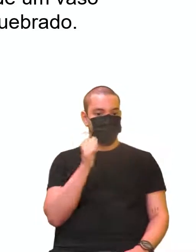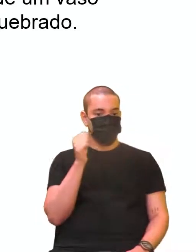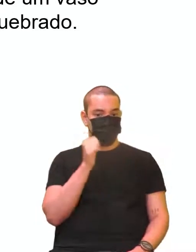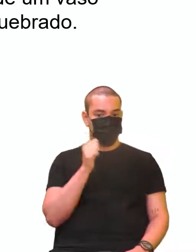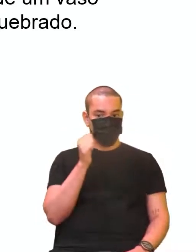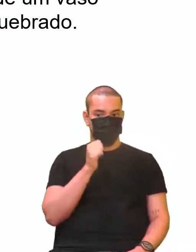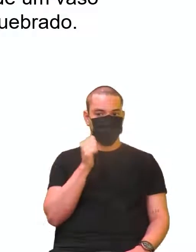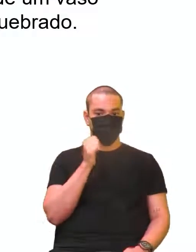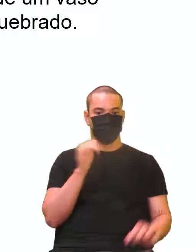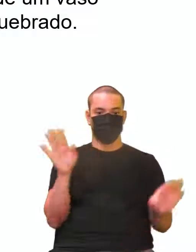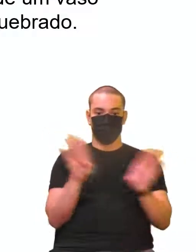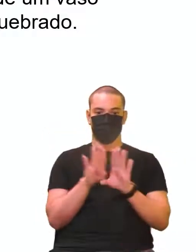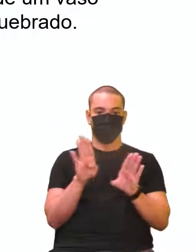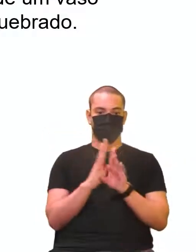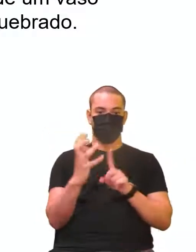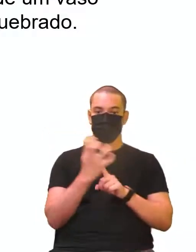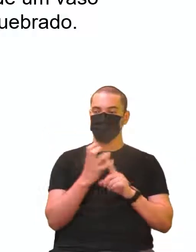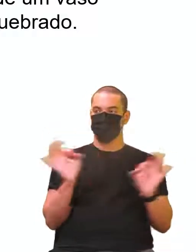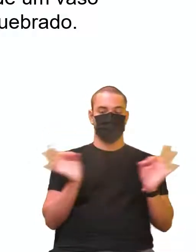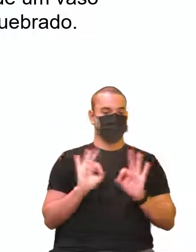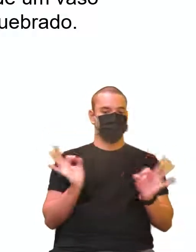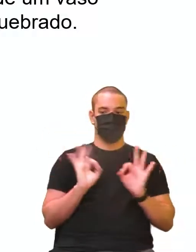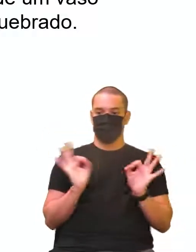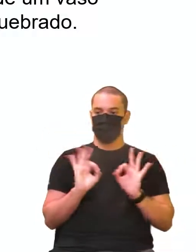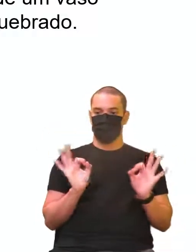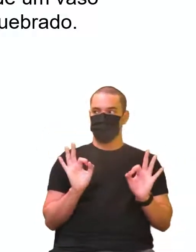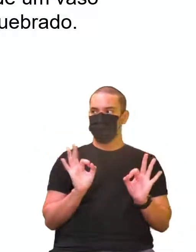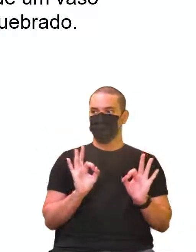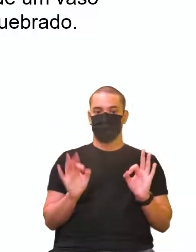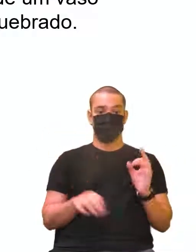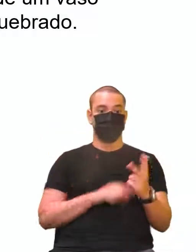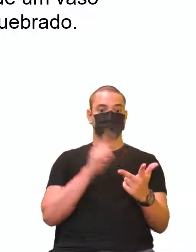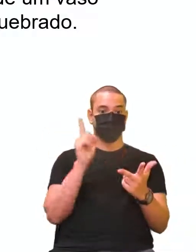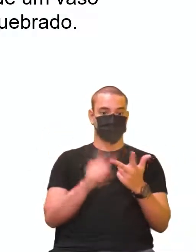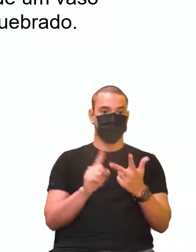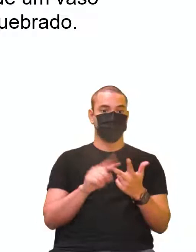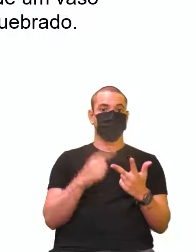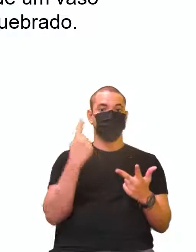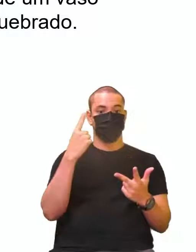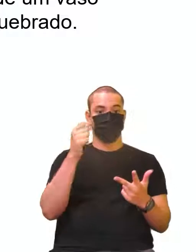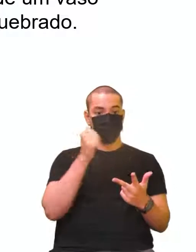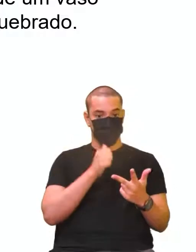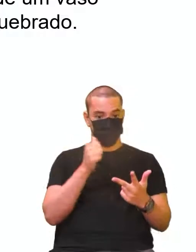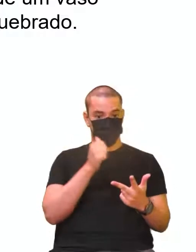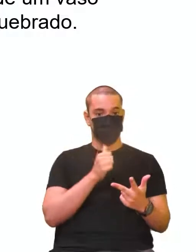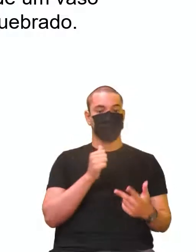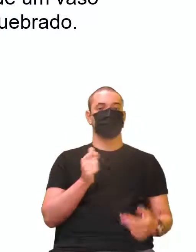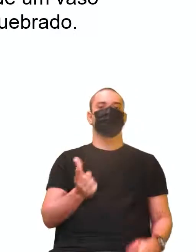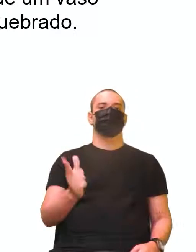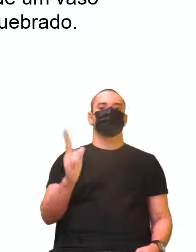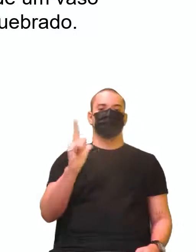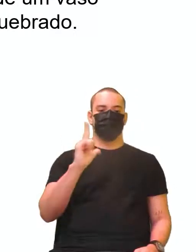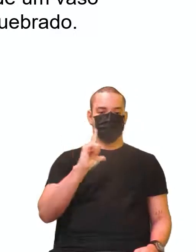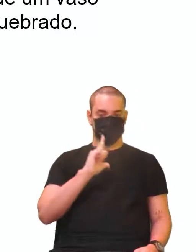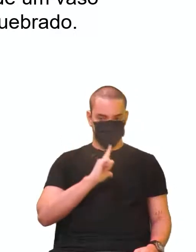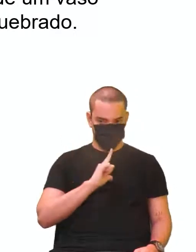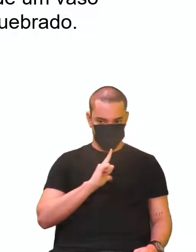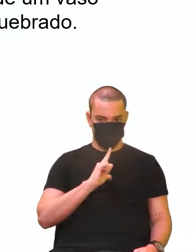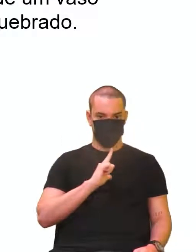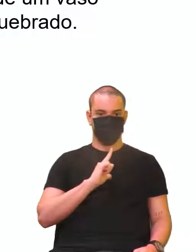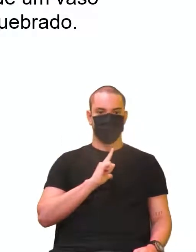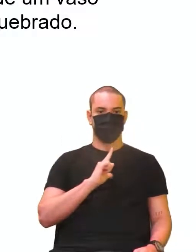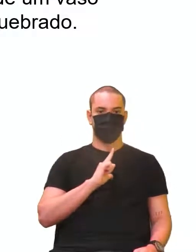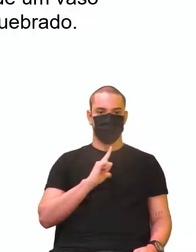uma menina também não afetada. Você vai ter uma menina que